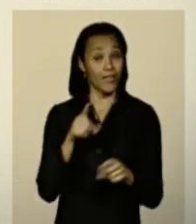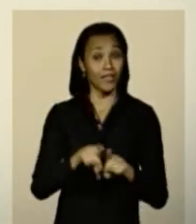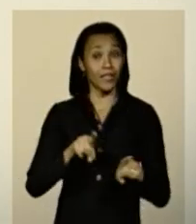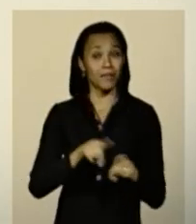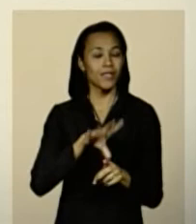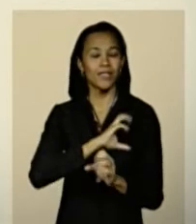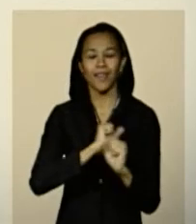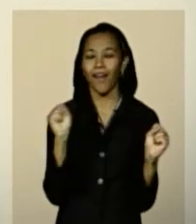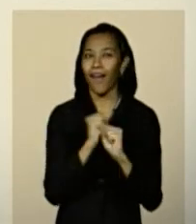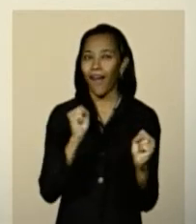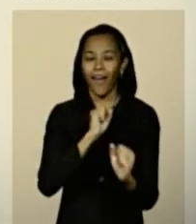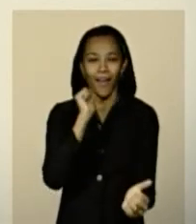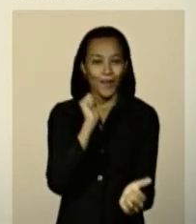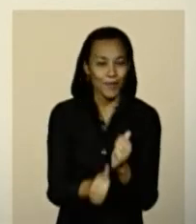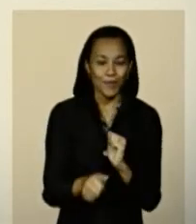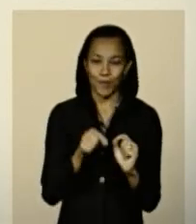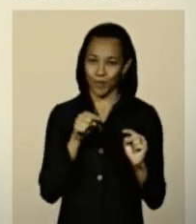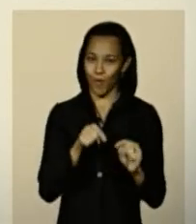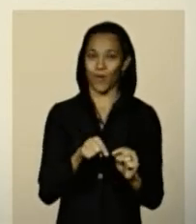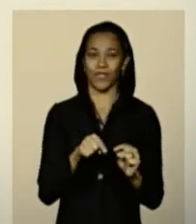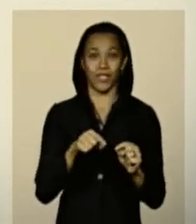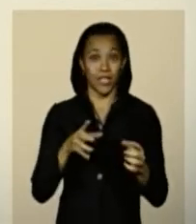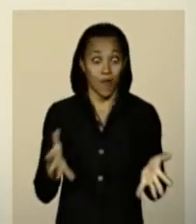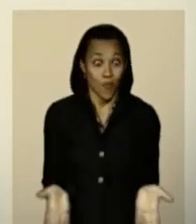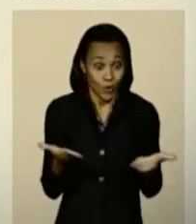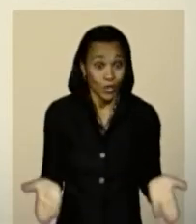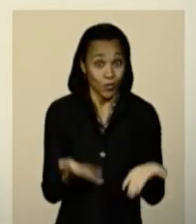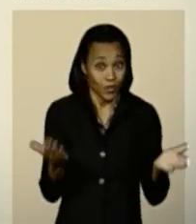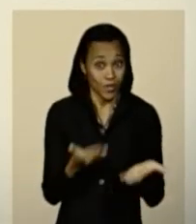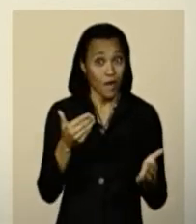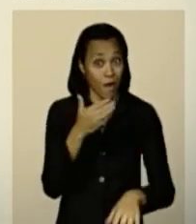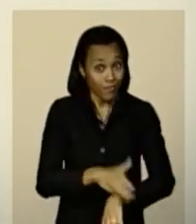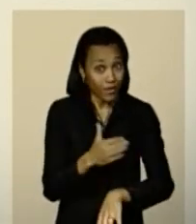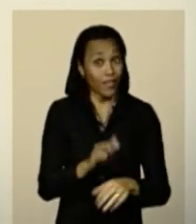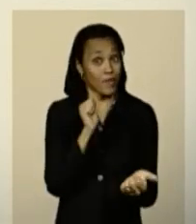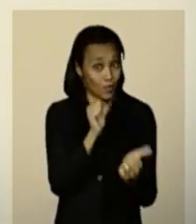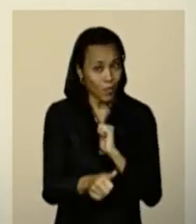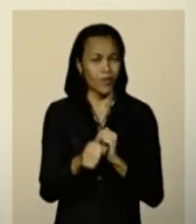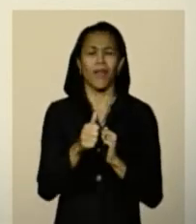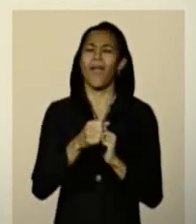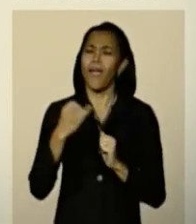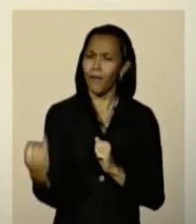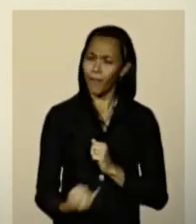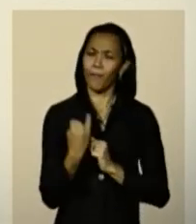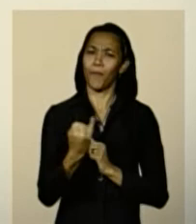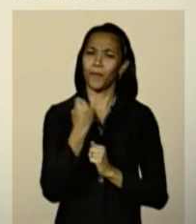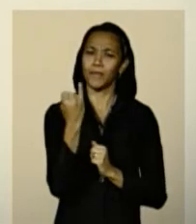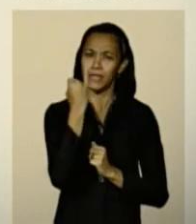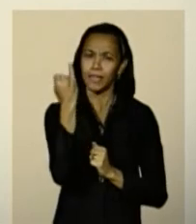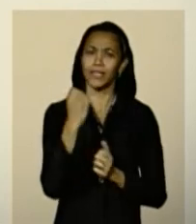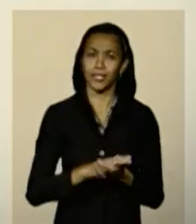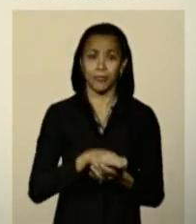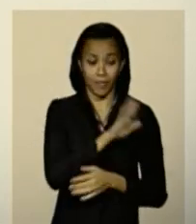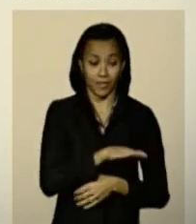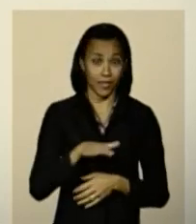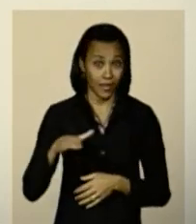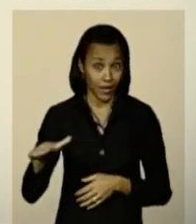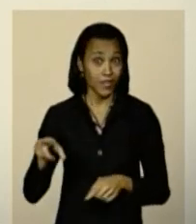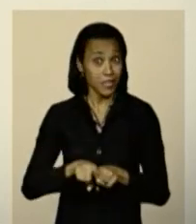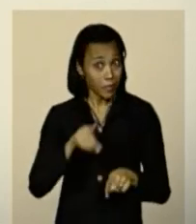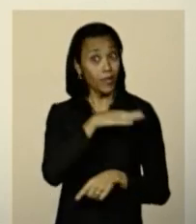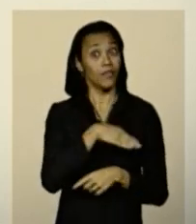apaixonarem pelo esporte o estímulo a prática do esporte tem sido também muito importante para as crianças